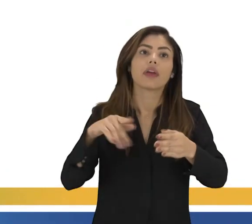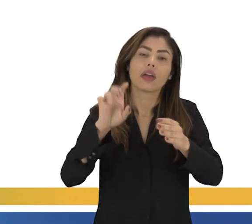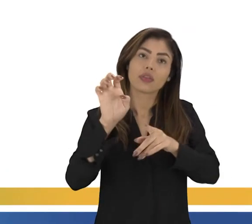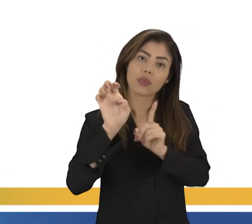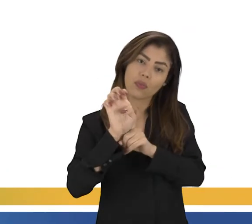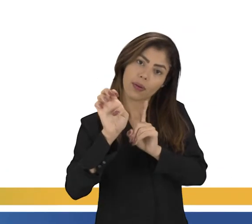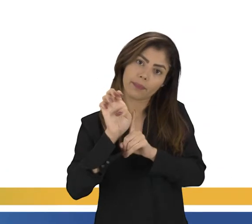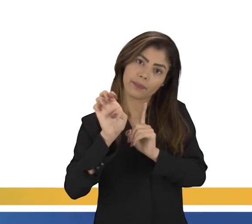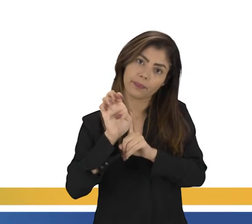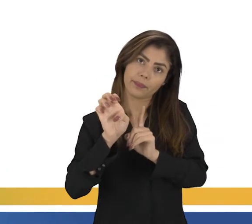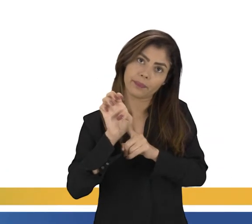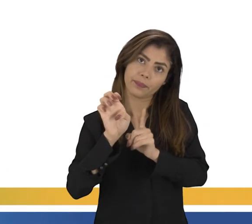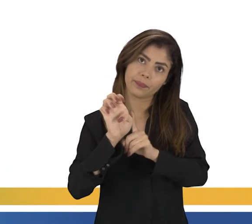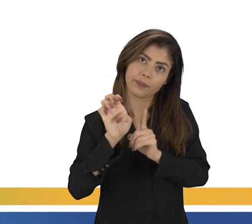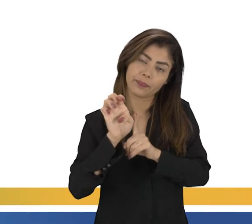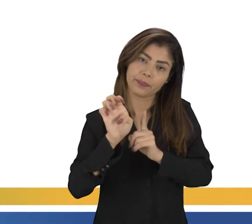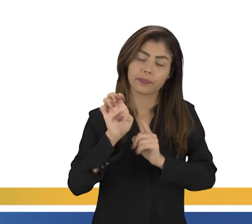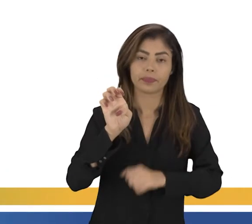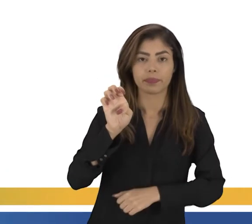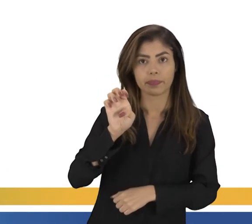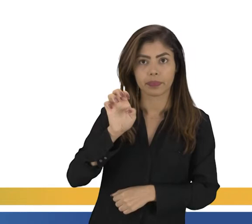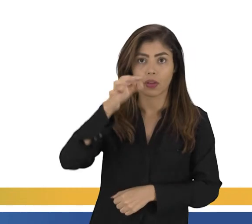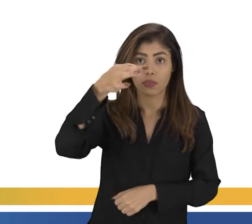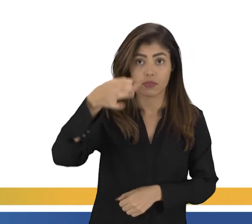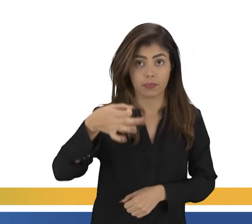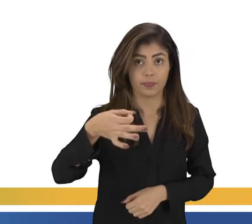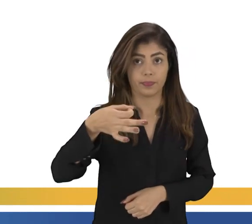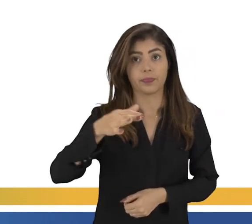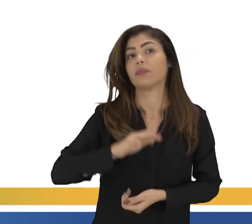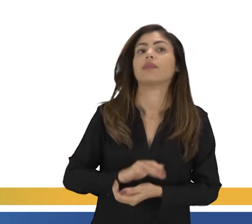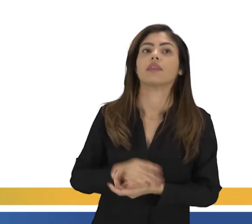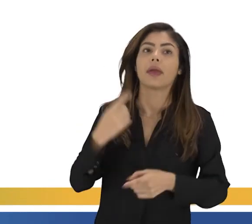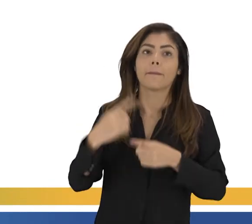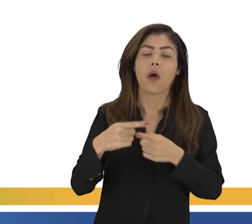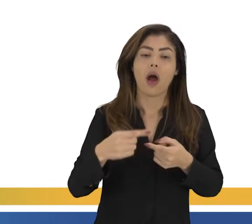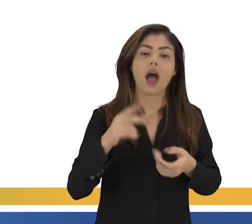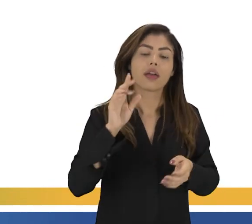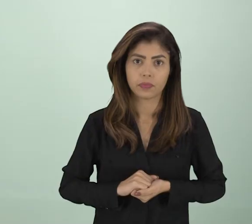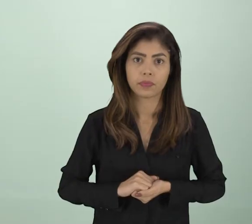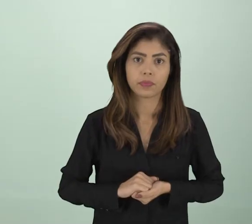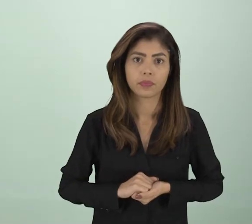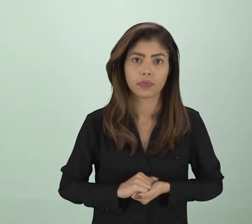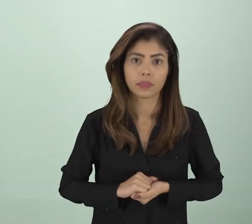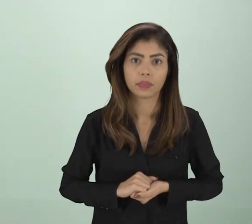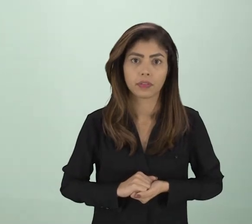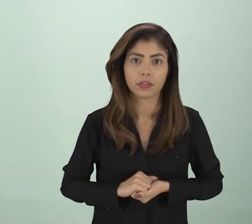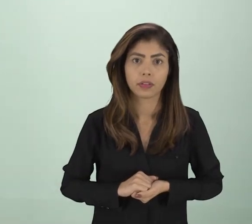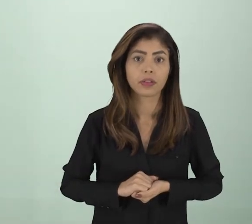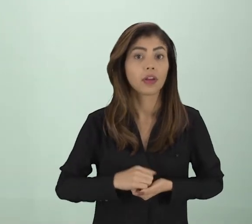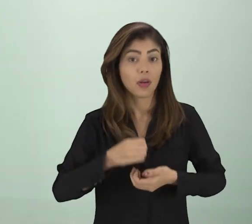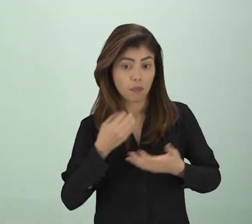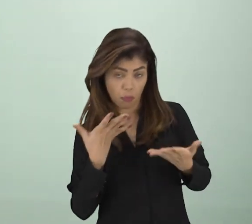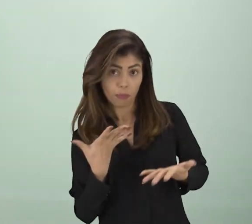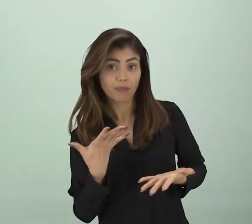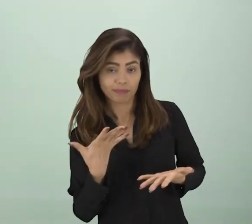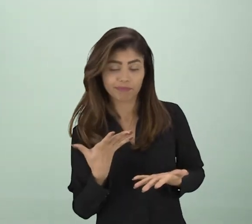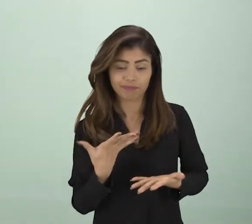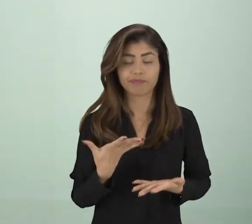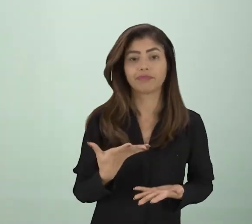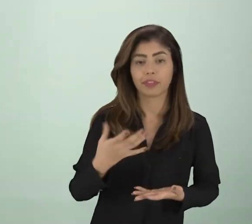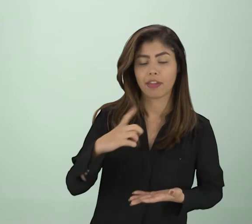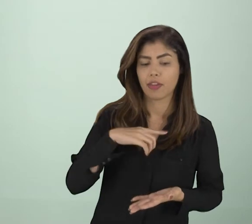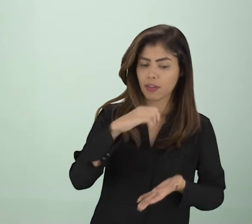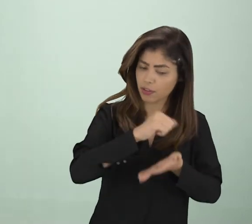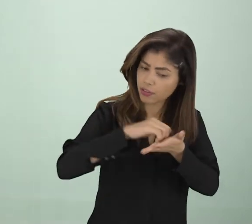Então, compreende os ciclos de materiais entre os componentes bióticos e abióticos. Bom, gente, tem